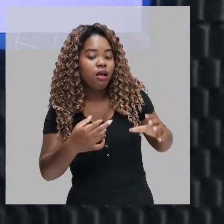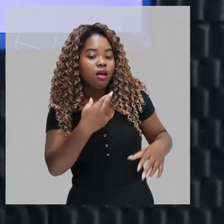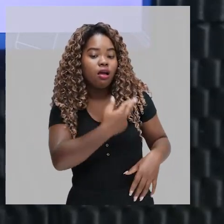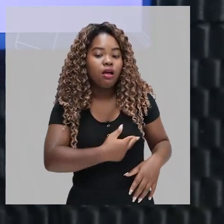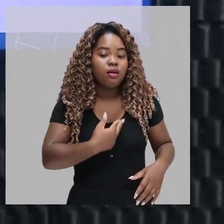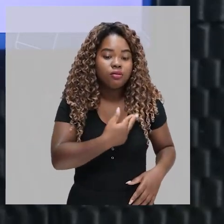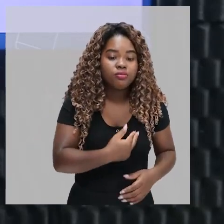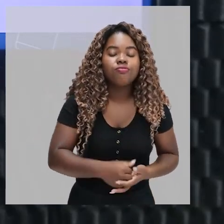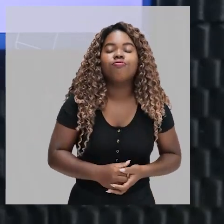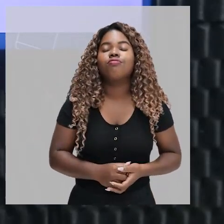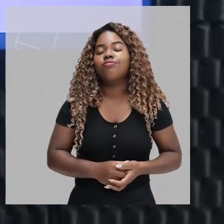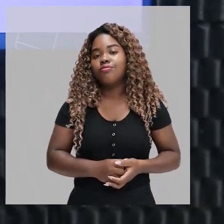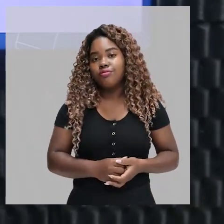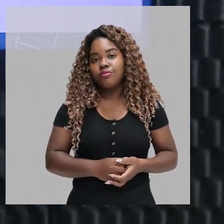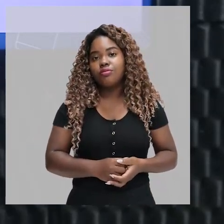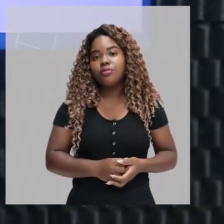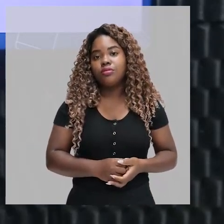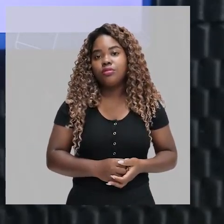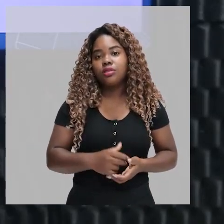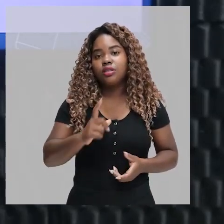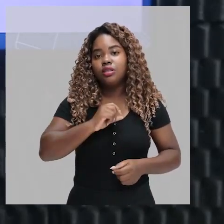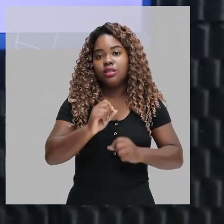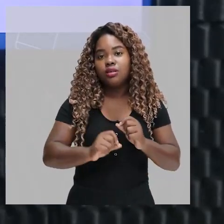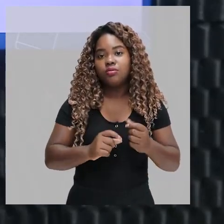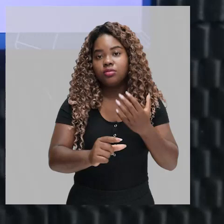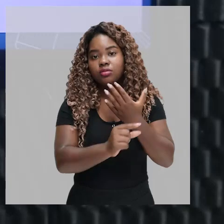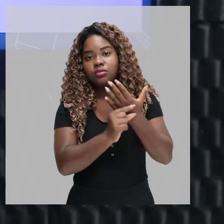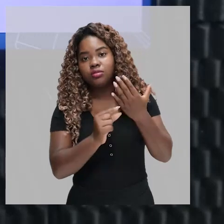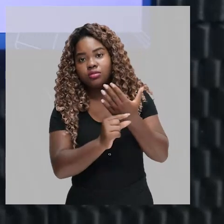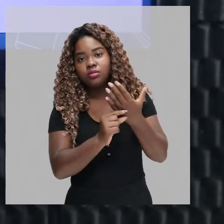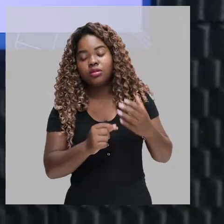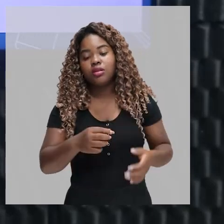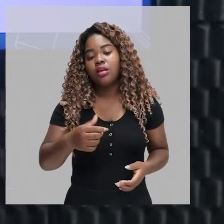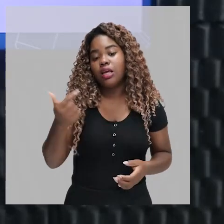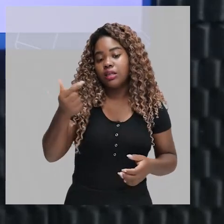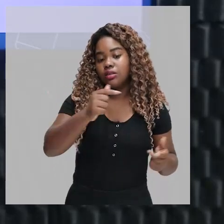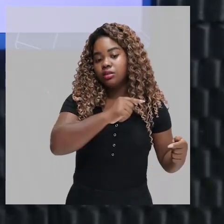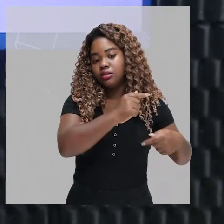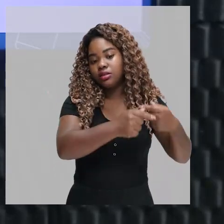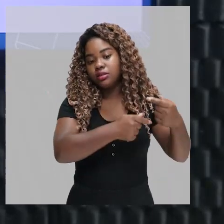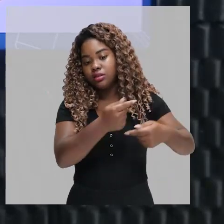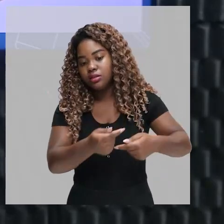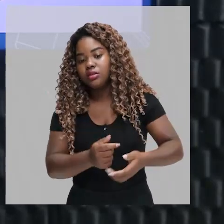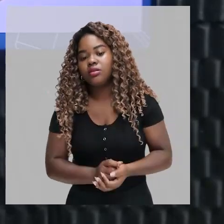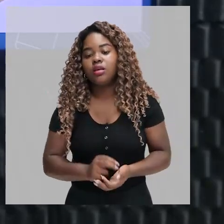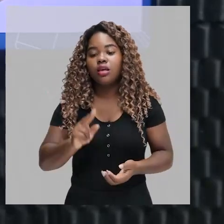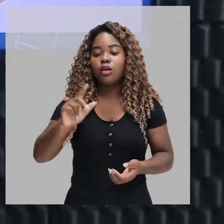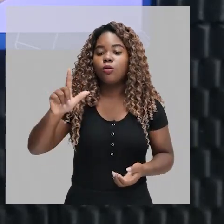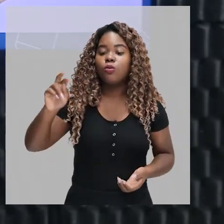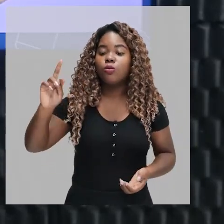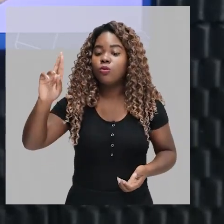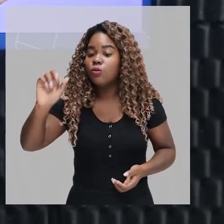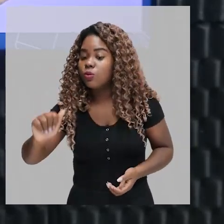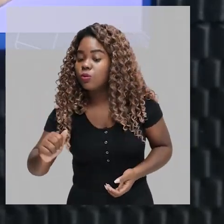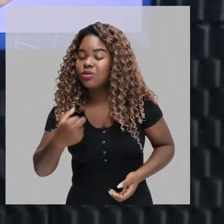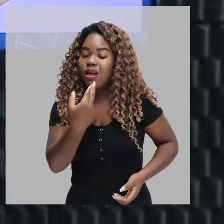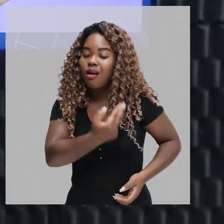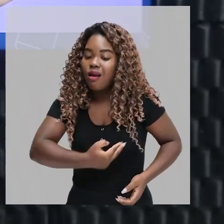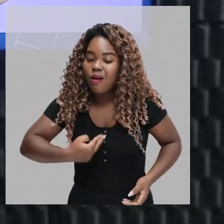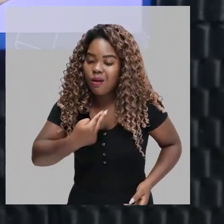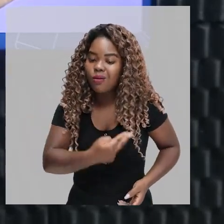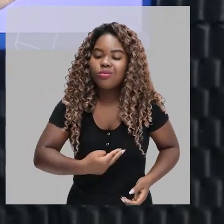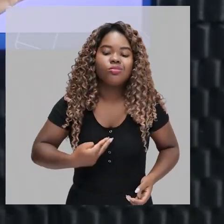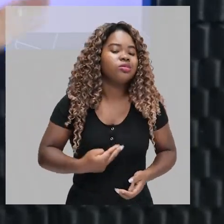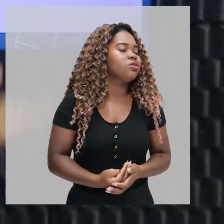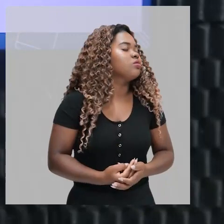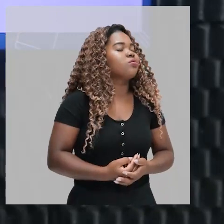Romantismo que nós vamos ver nas obras tá a segunda geração como eu já falei é outra romântica outra romântica